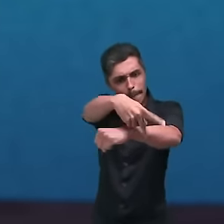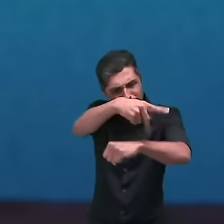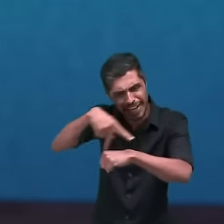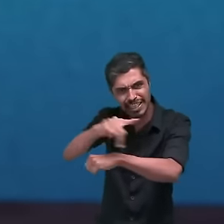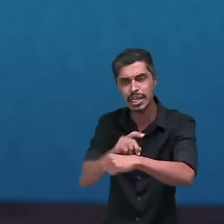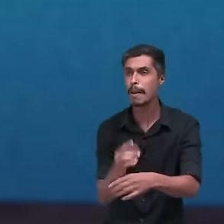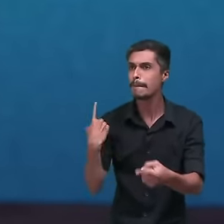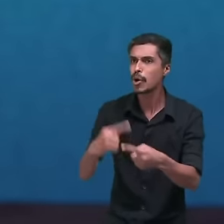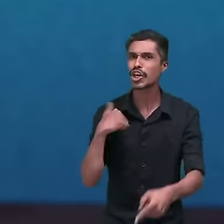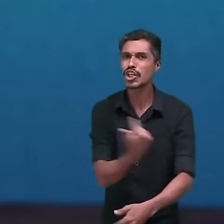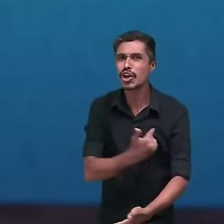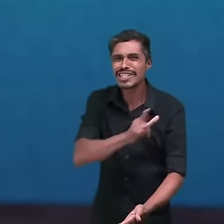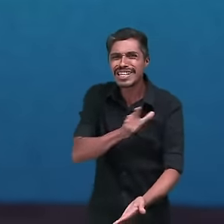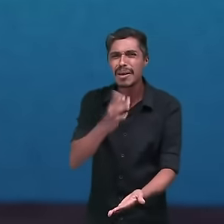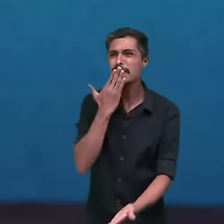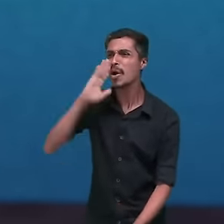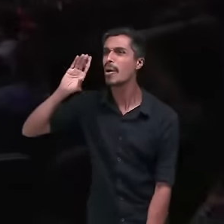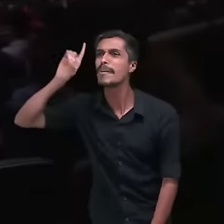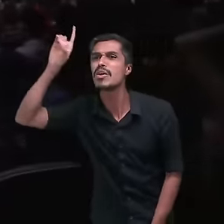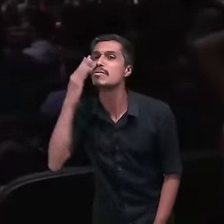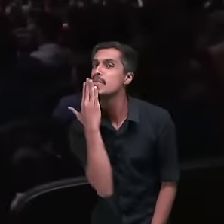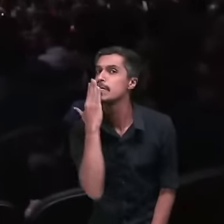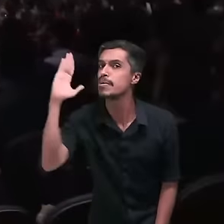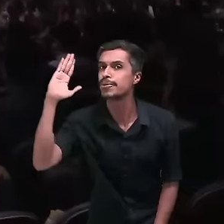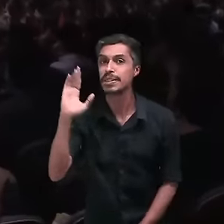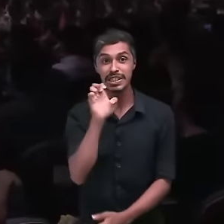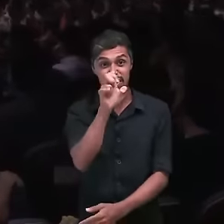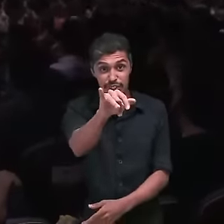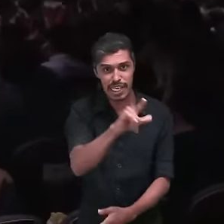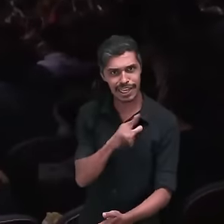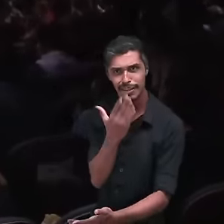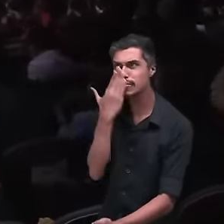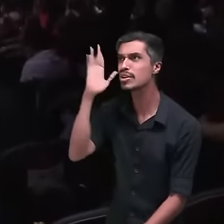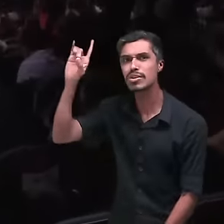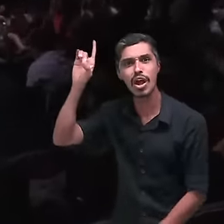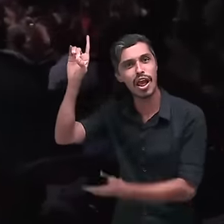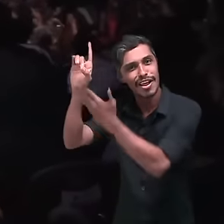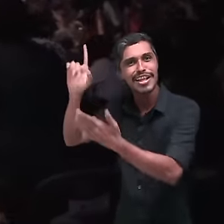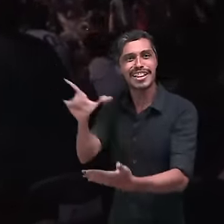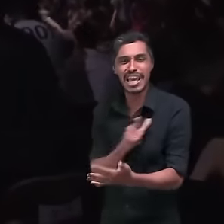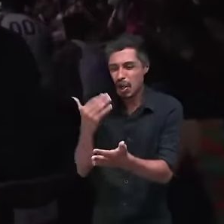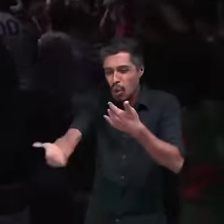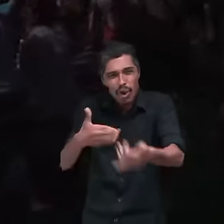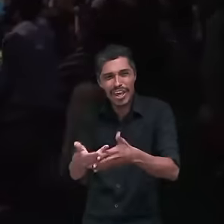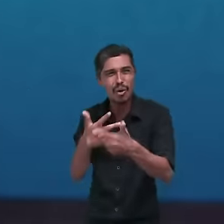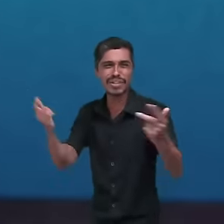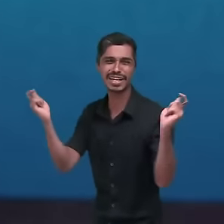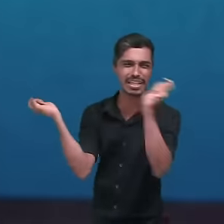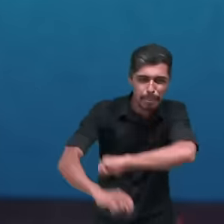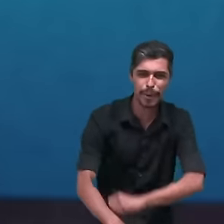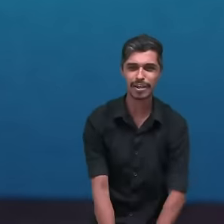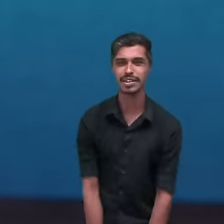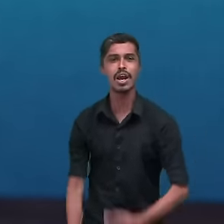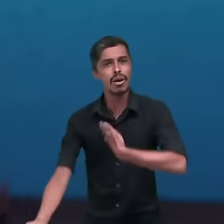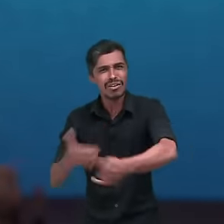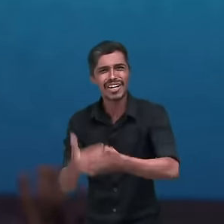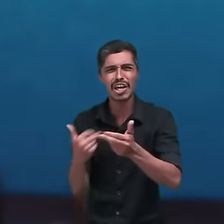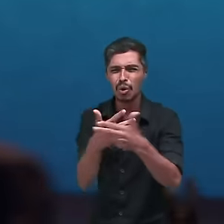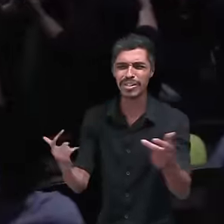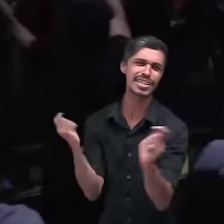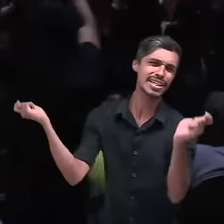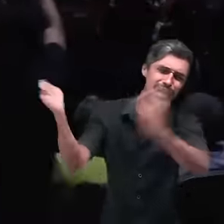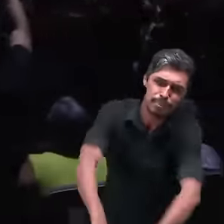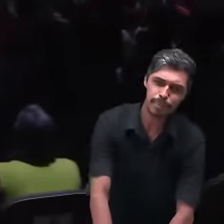todo. Quem tem palavra tem todo. Quem tem palavra tem todo. Se você tem uma palavra, dá um grito de